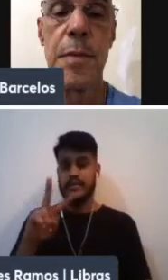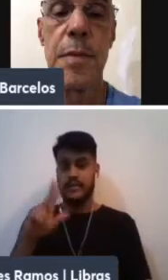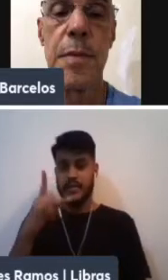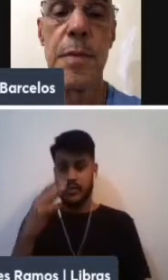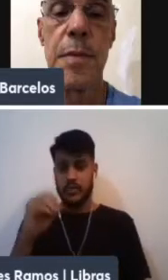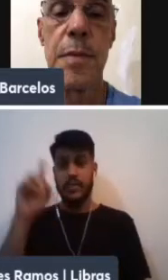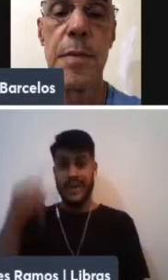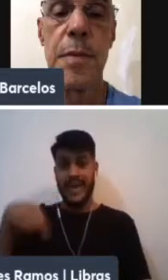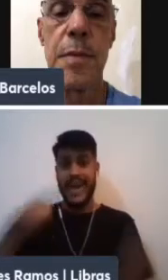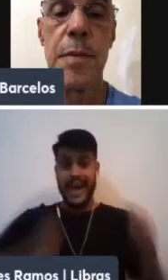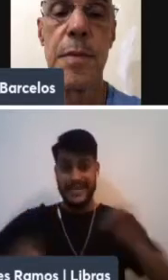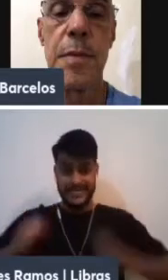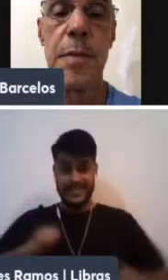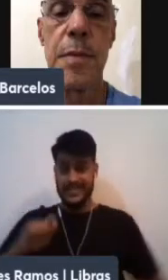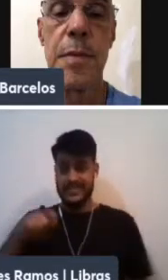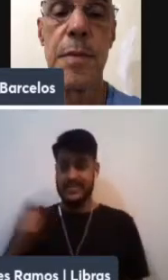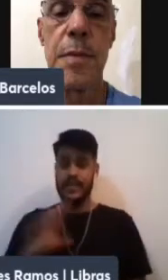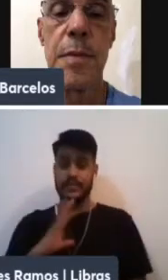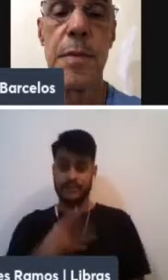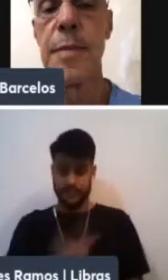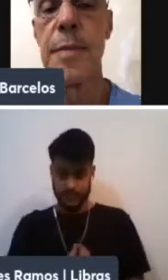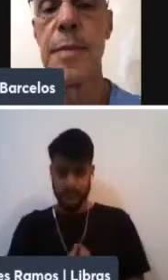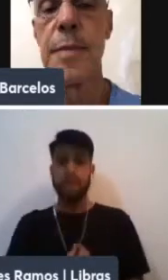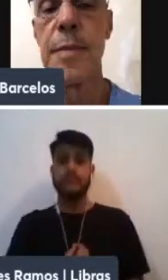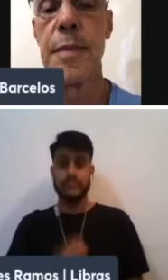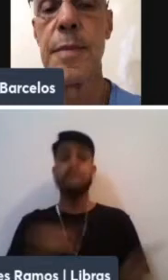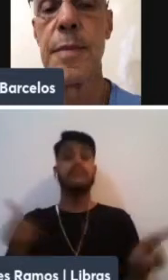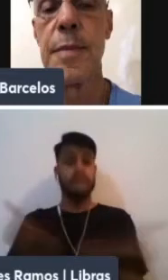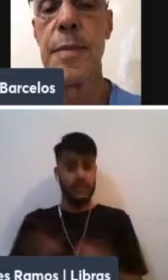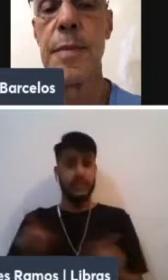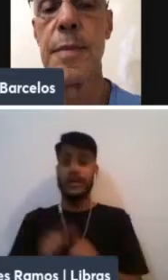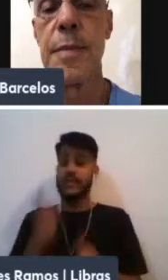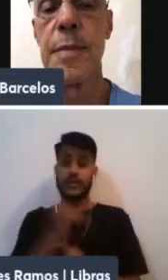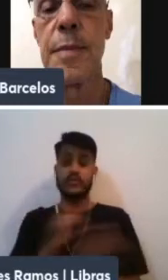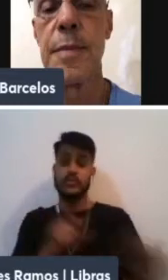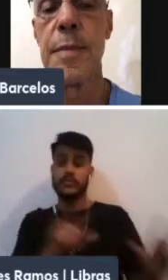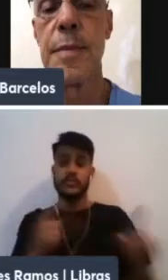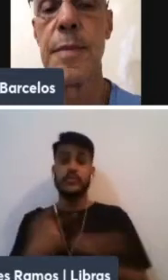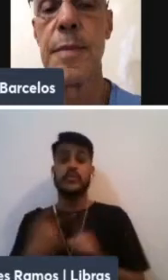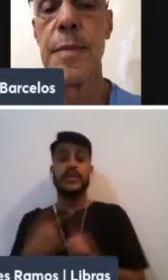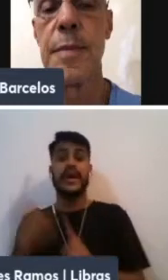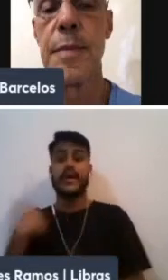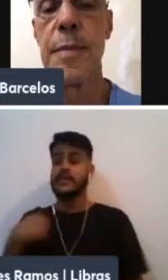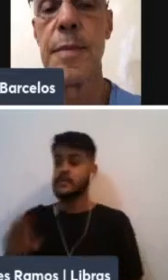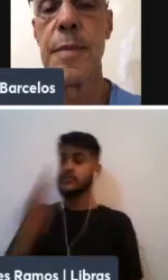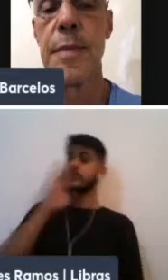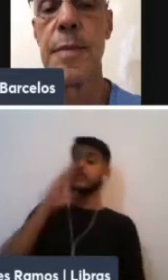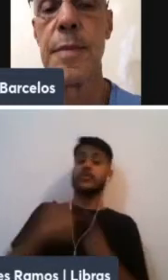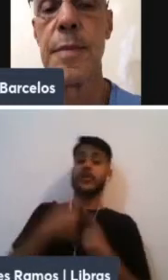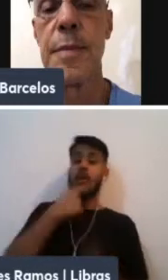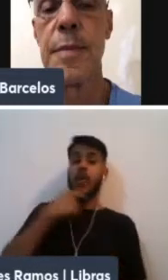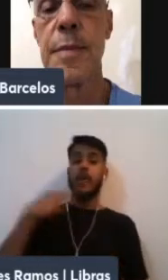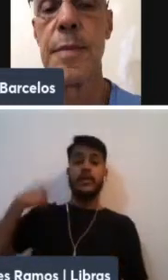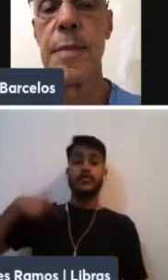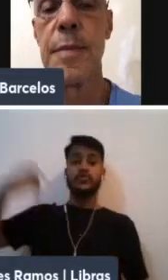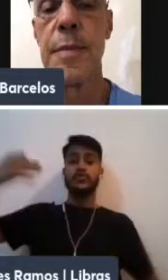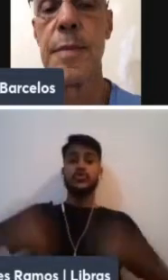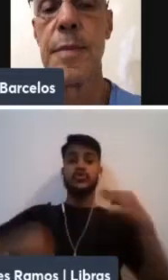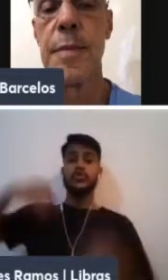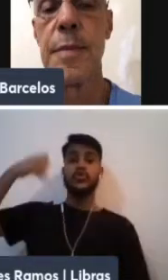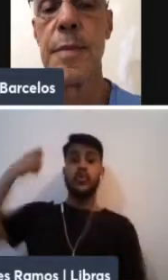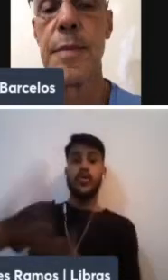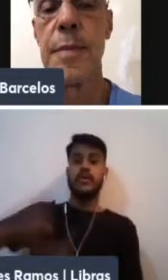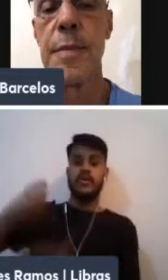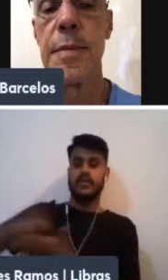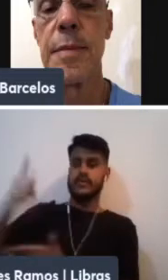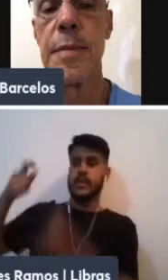né, o Evangelho Segundo Jesus, Rainha do Céu, e que foi censurada por uma decisão de um juiz de Jundiaí.